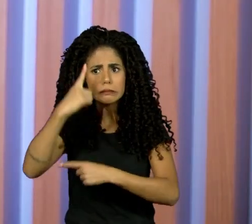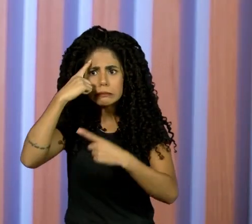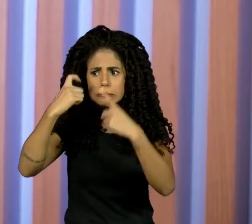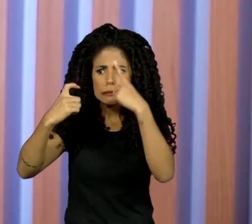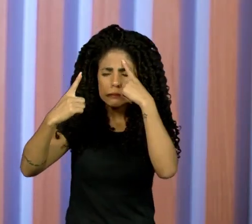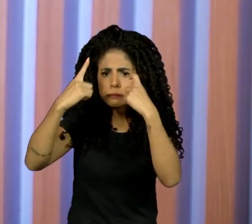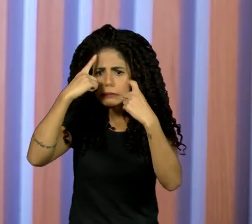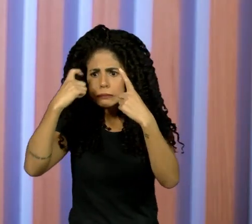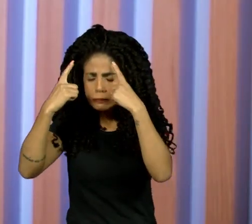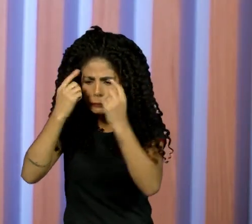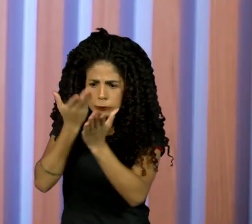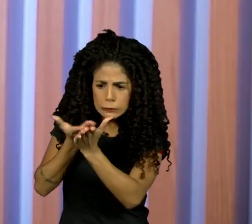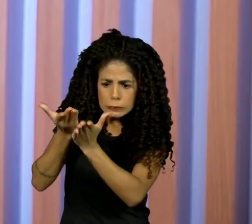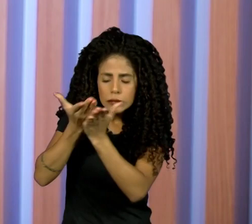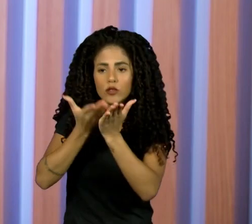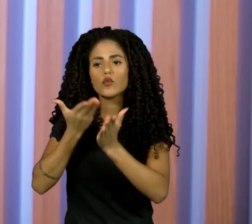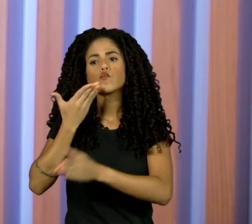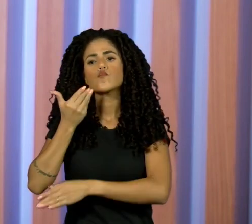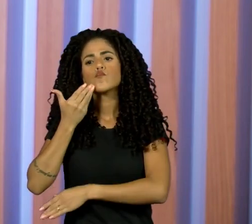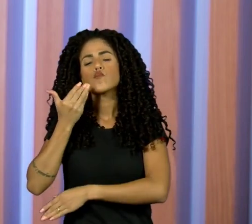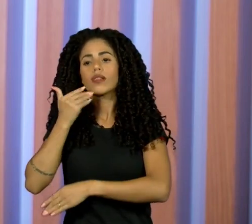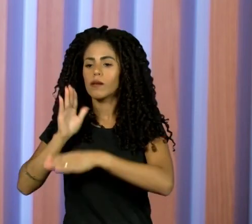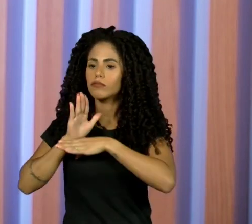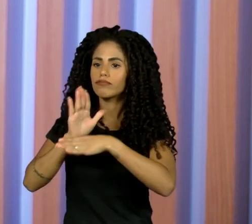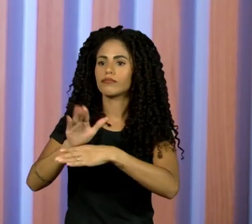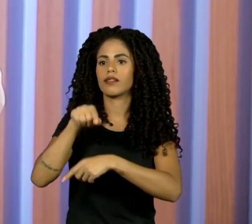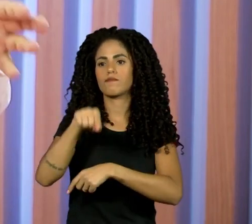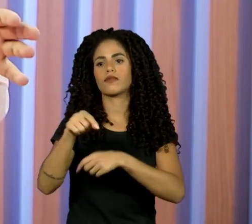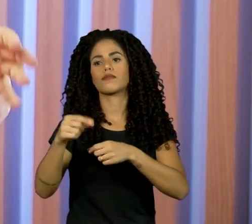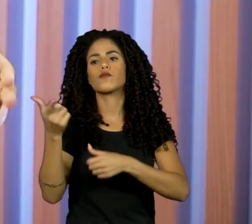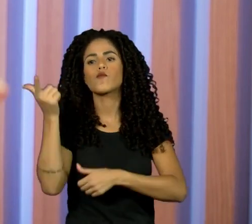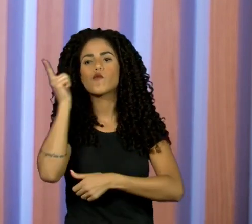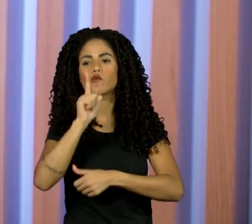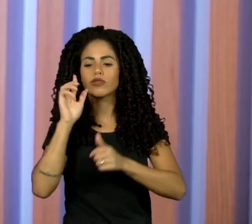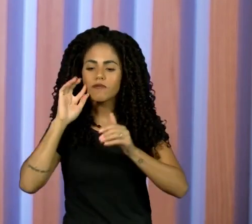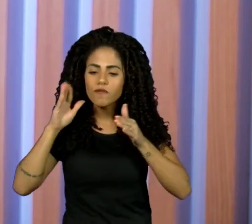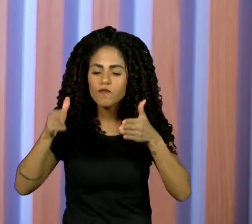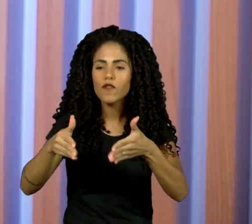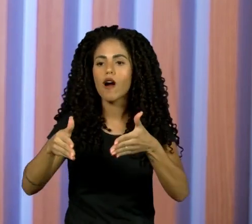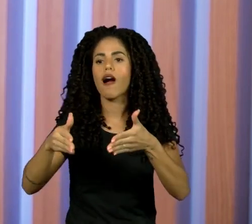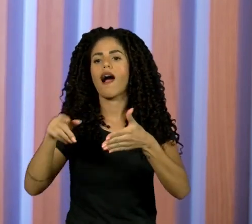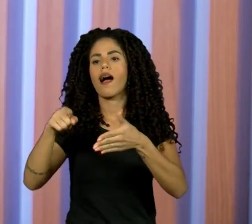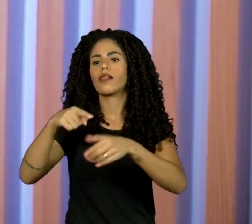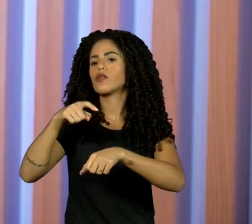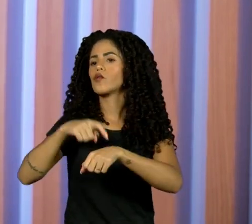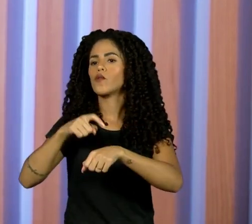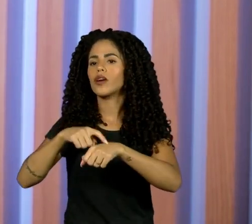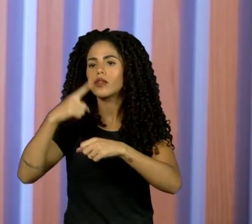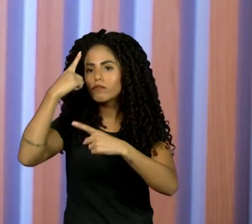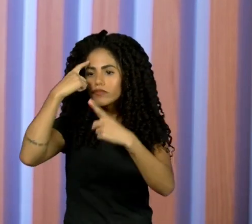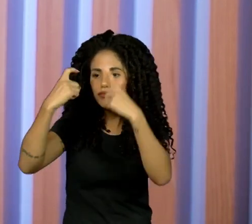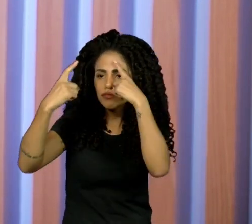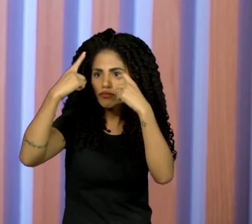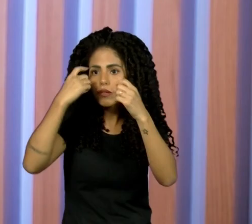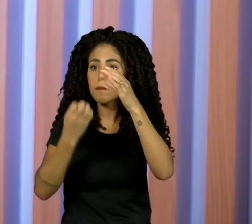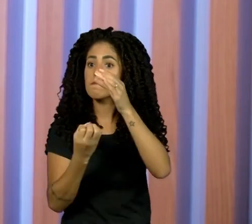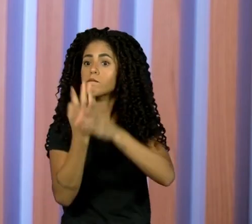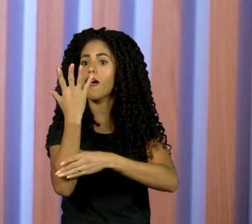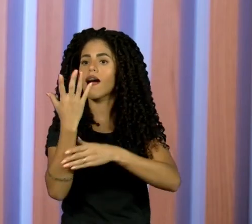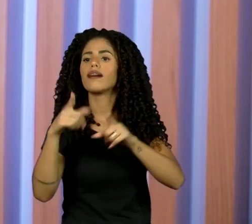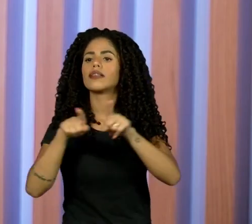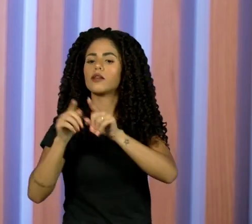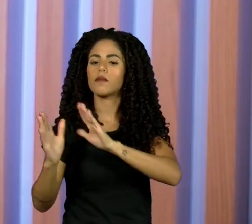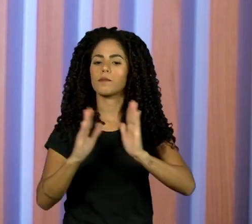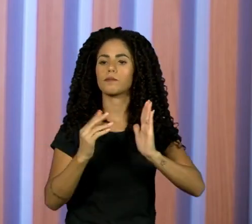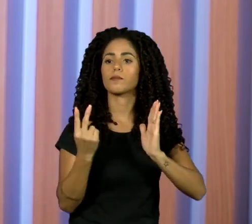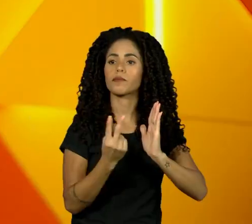atua justamente nessa retaguarda, auxiliando ele ali para que ele consiga focar, principalmente na parte criativa, com todo o suporte. E a outra frente é mais